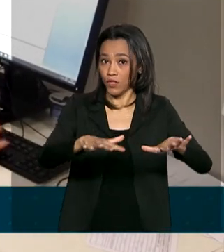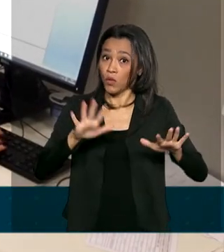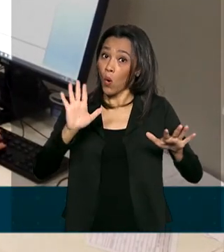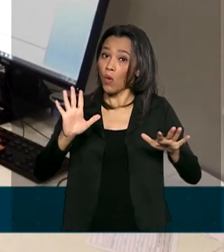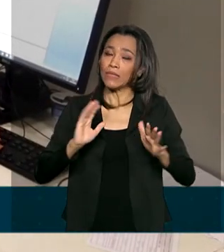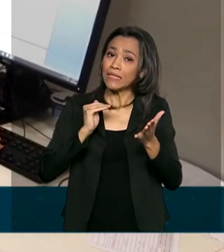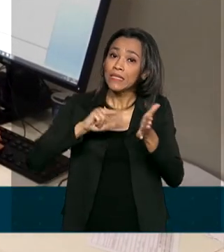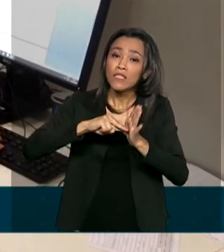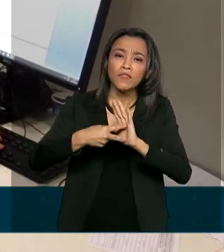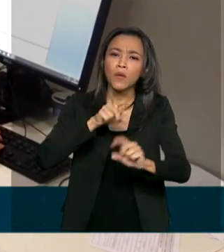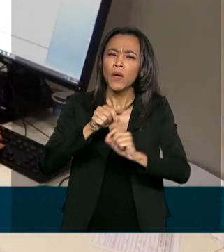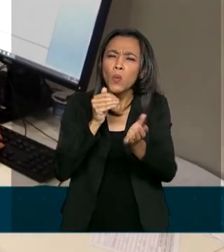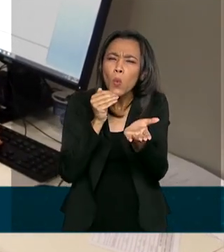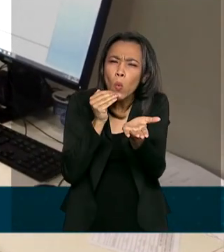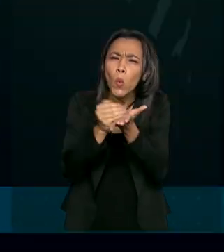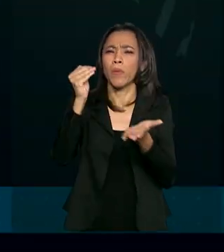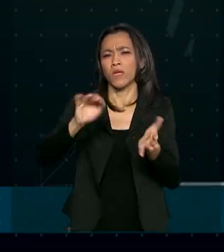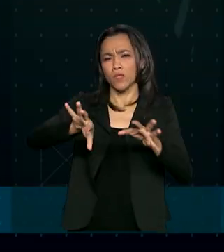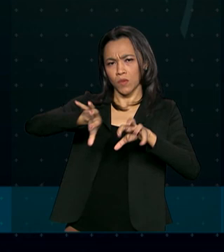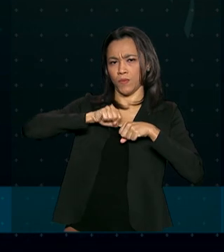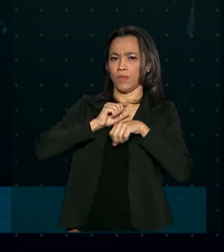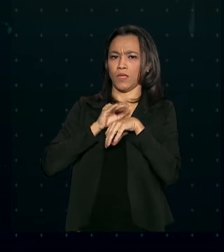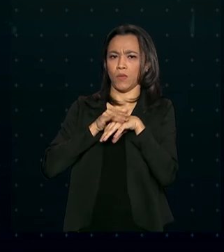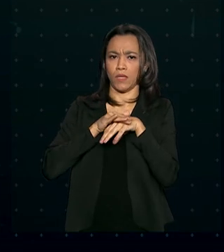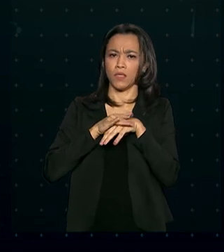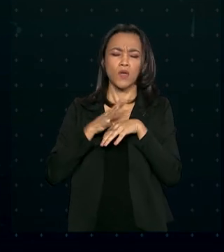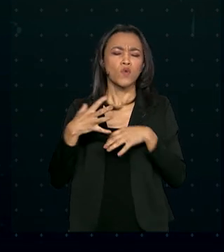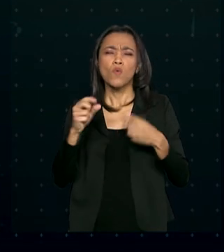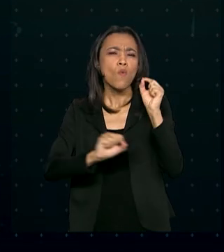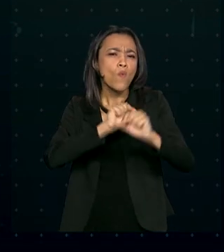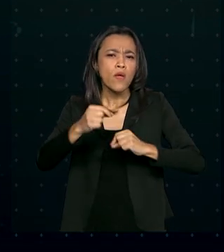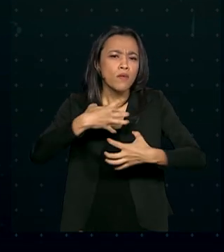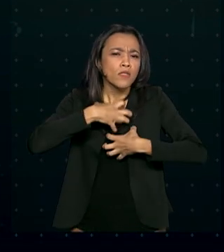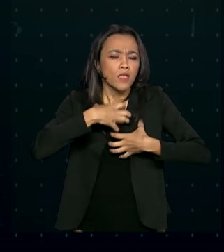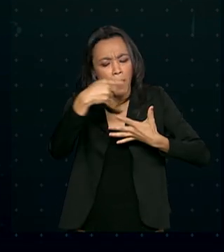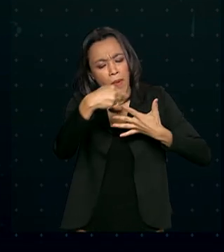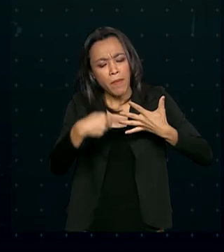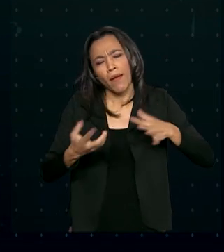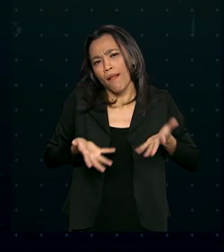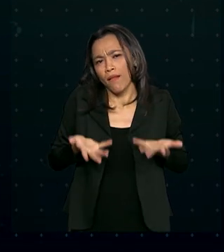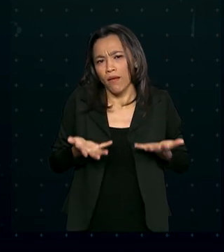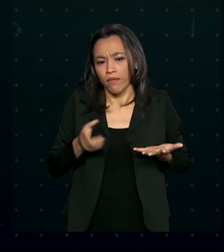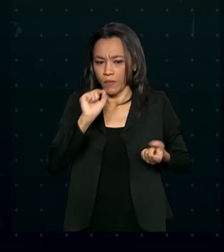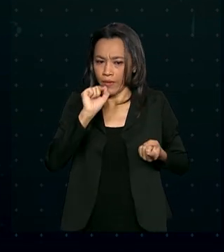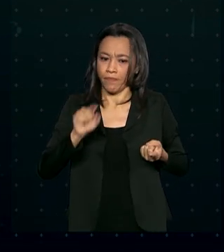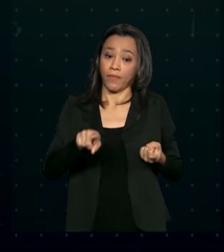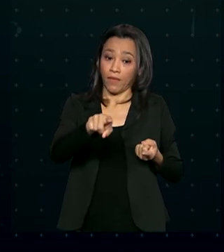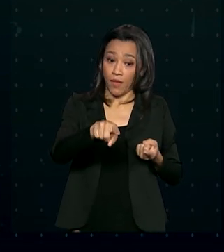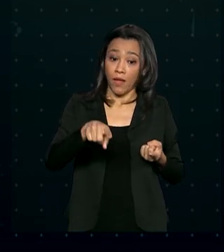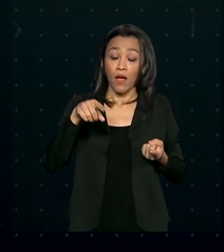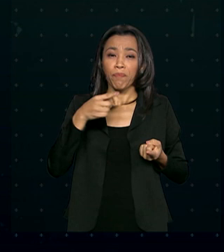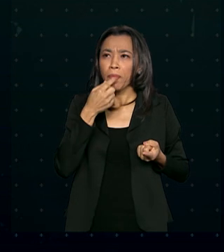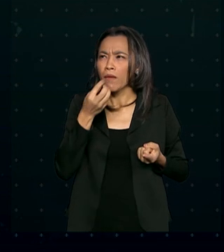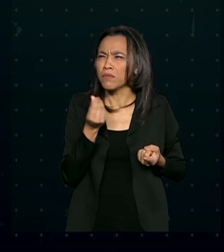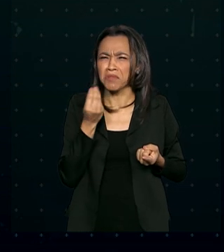estágio inicial da doença. Os sinais e sintomas considerados leves são a perda do